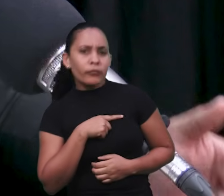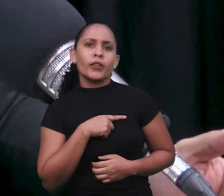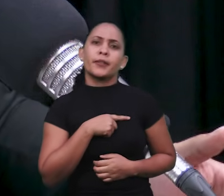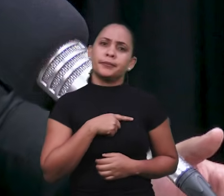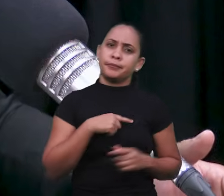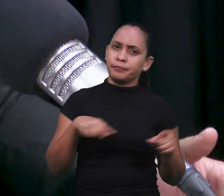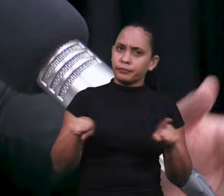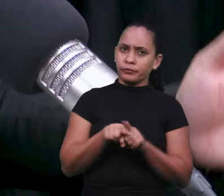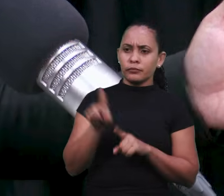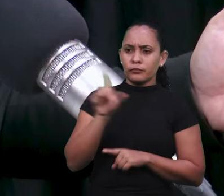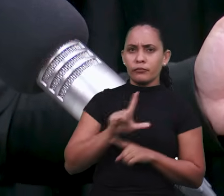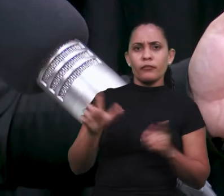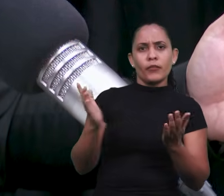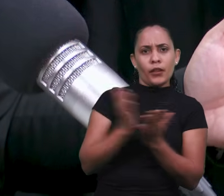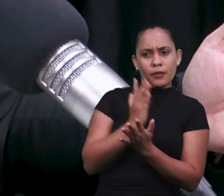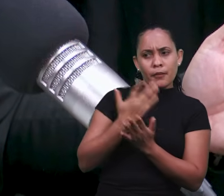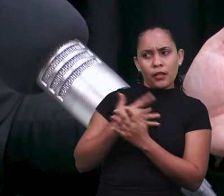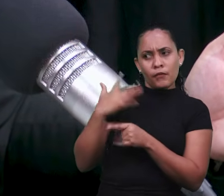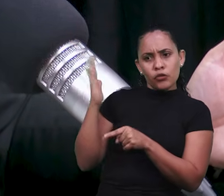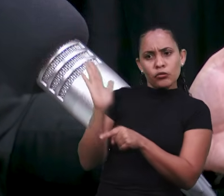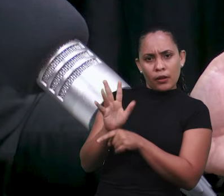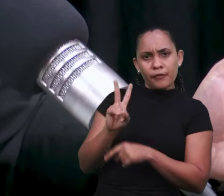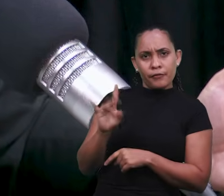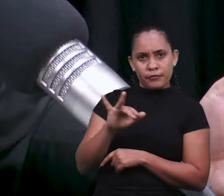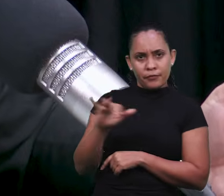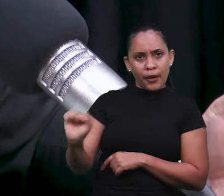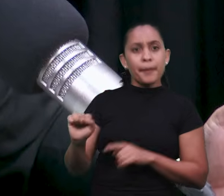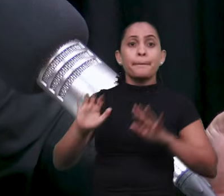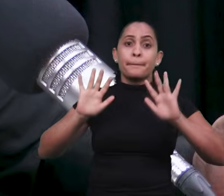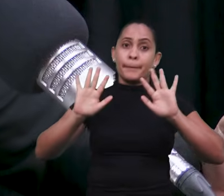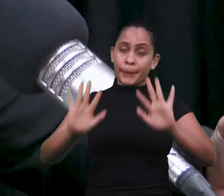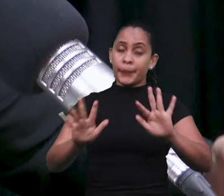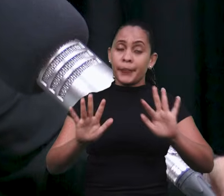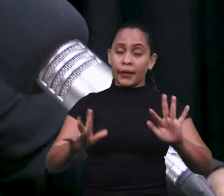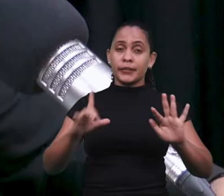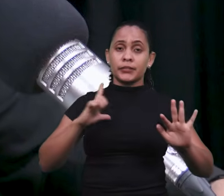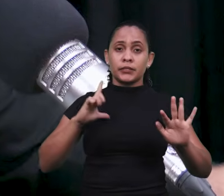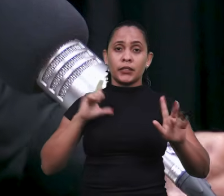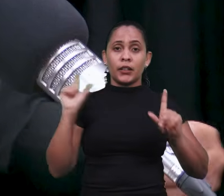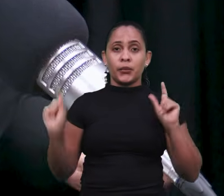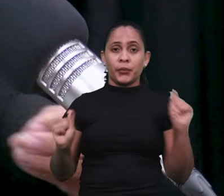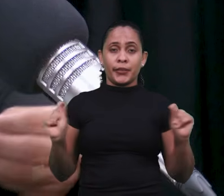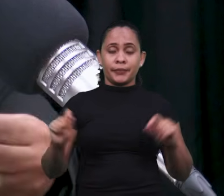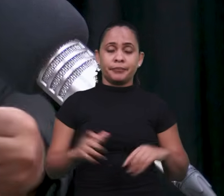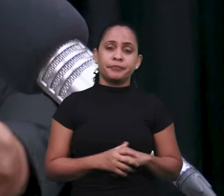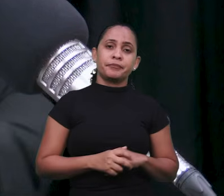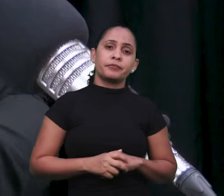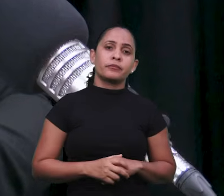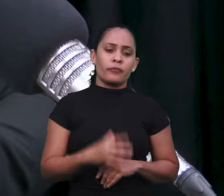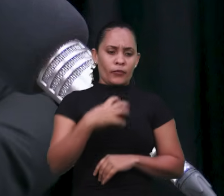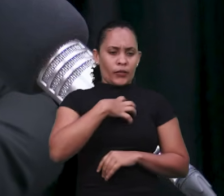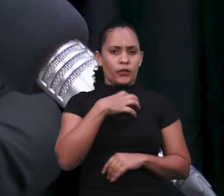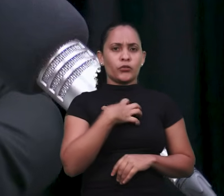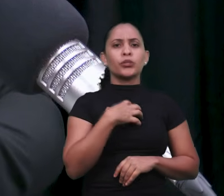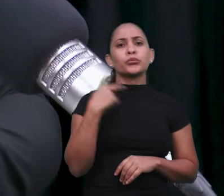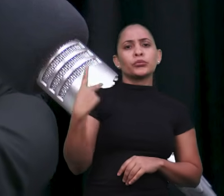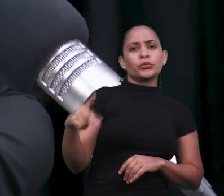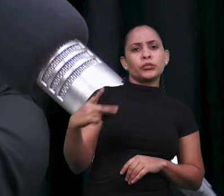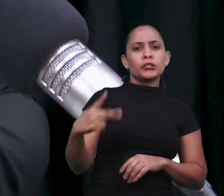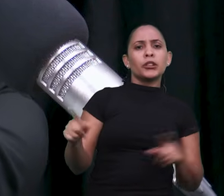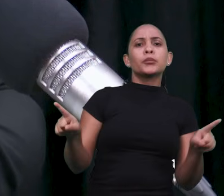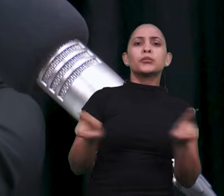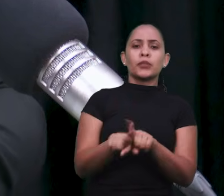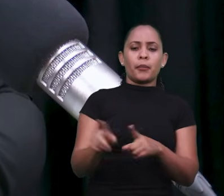a literatura, ela vai ajudar, como a Beth falou, mas isso traz a questão do da pessoal sua, do